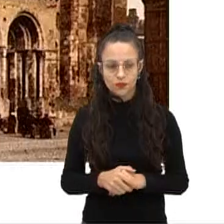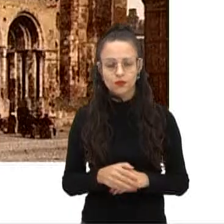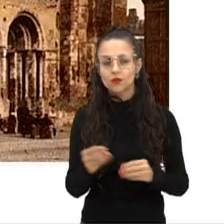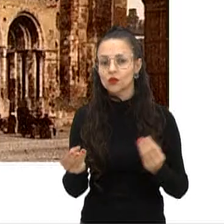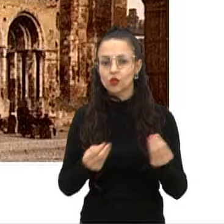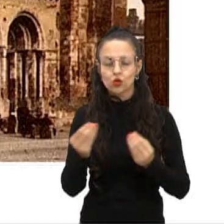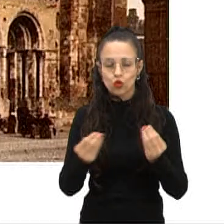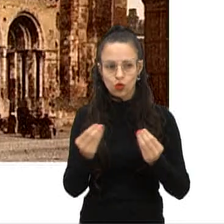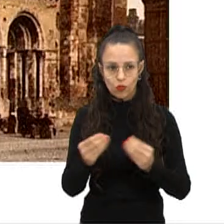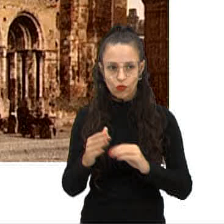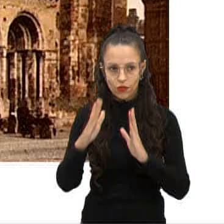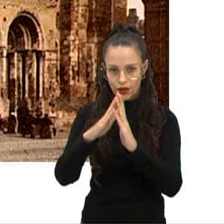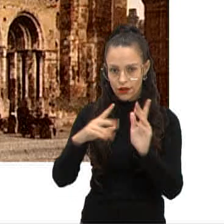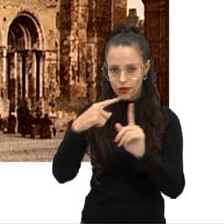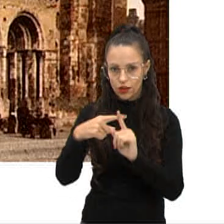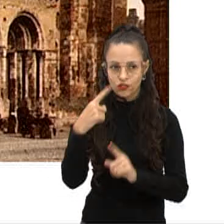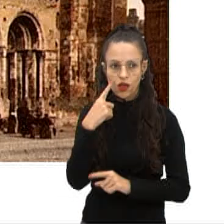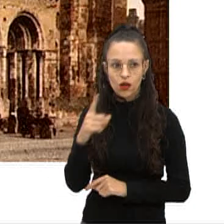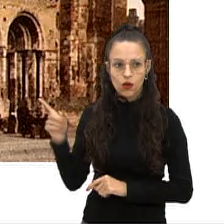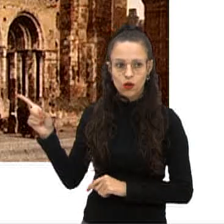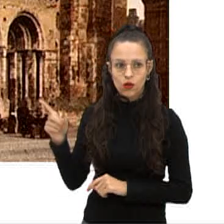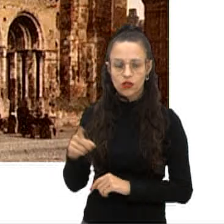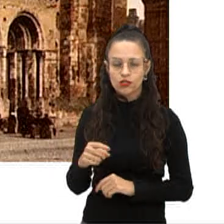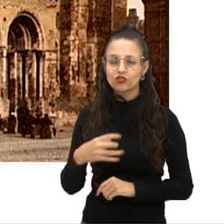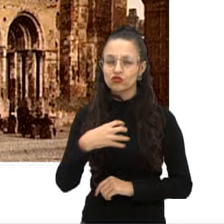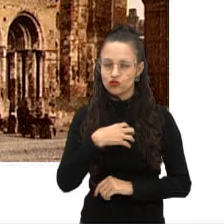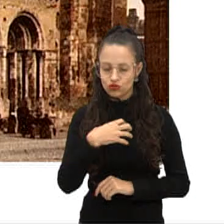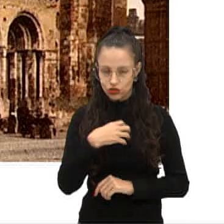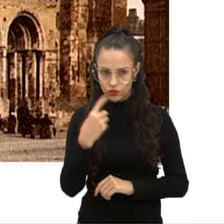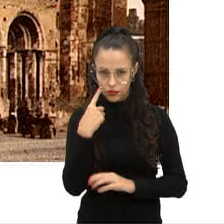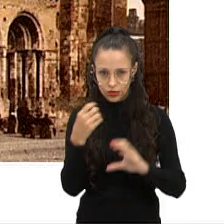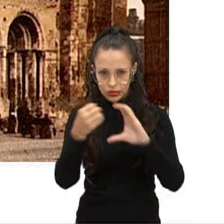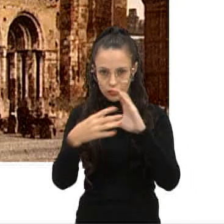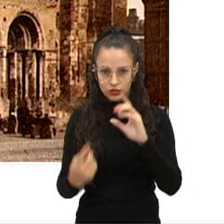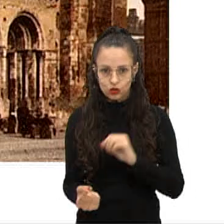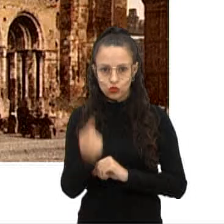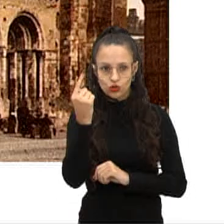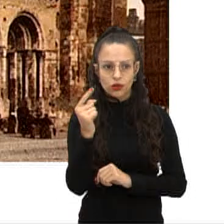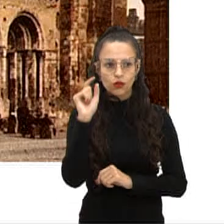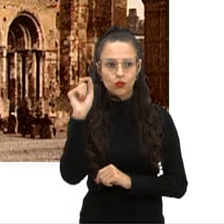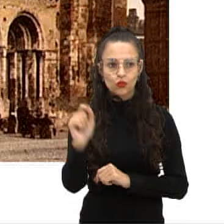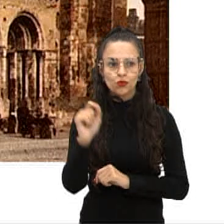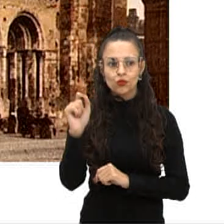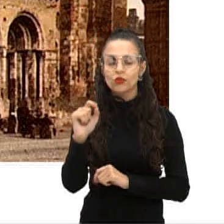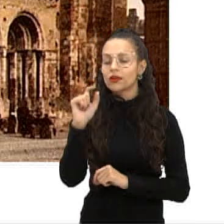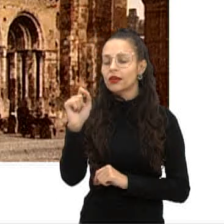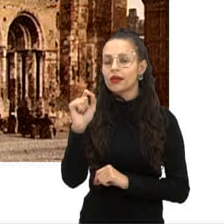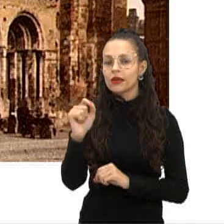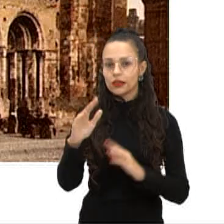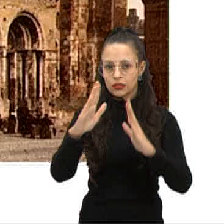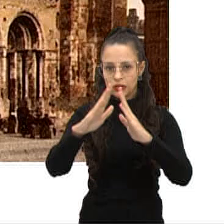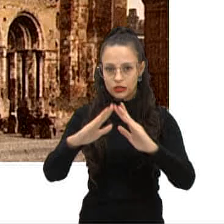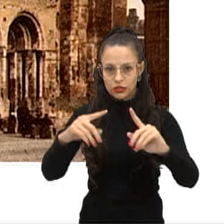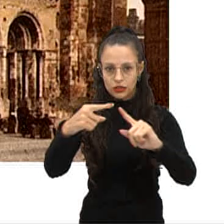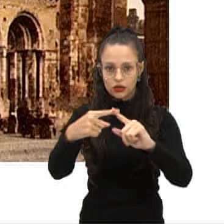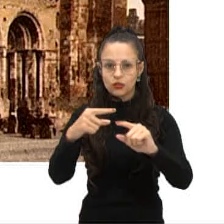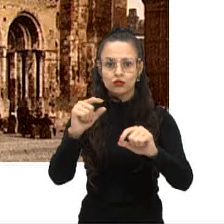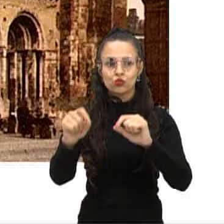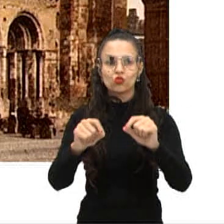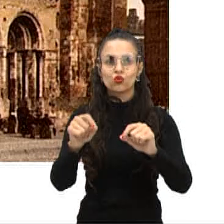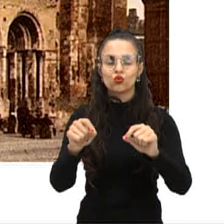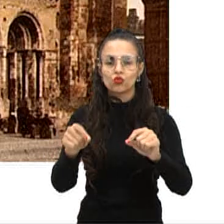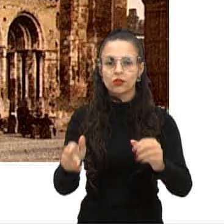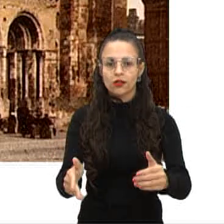como era a Saint-Sernin. Veja que ela é um estilo, a gente vai ver uma característica única aqui, que vai ser o surgimento nas igrejas românicas,